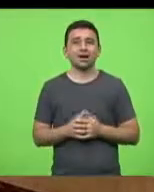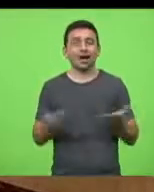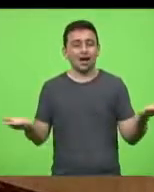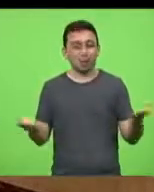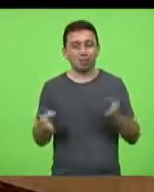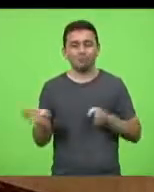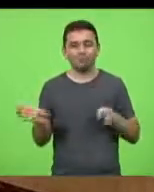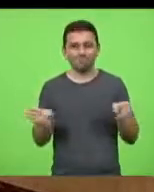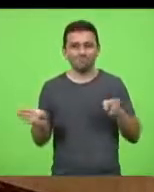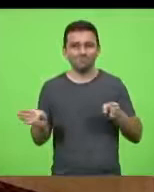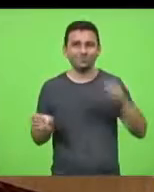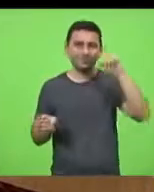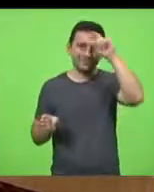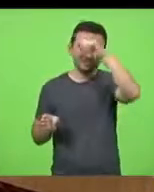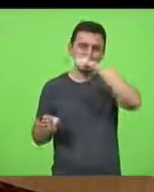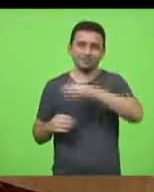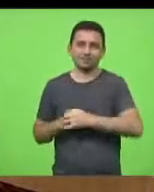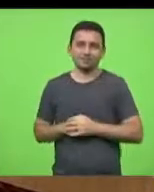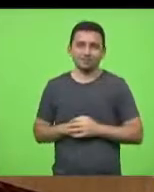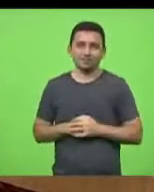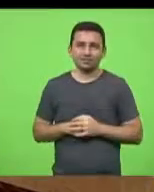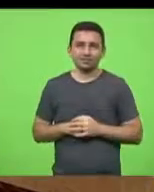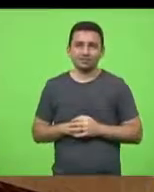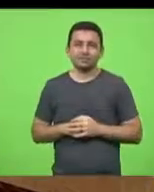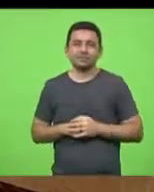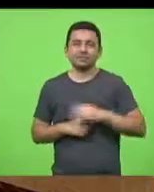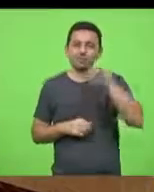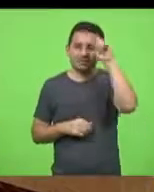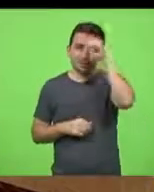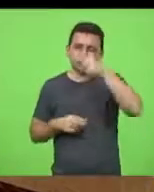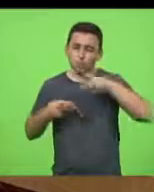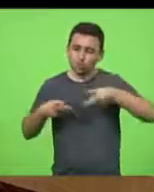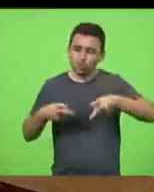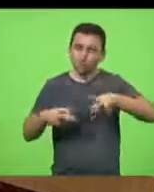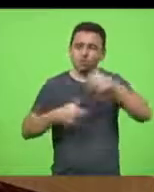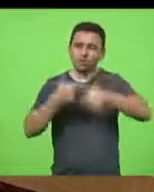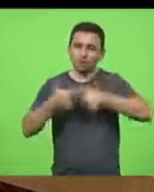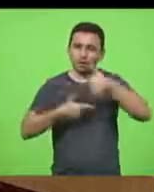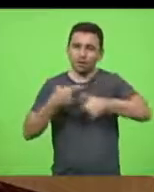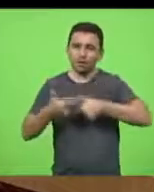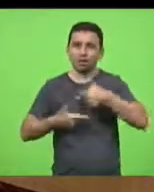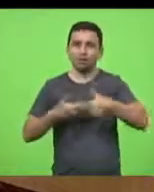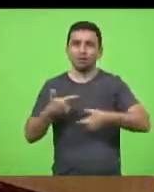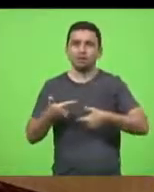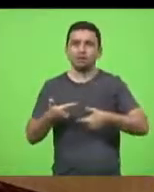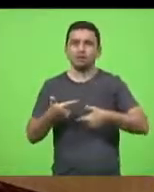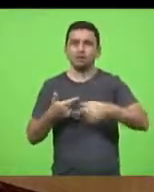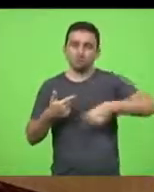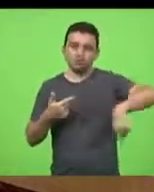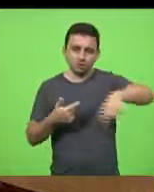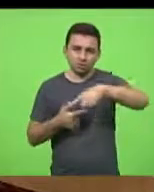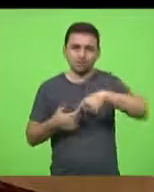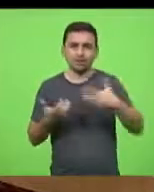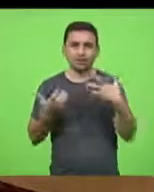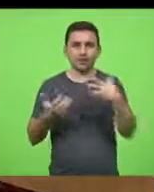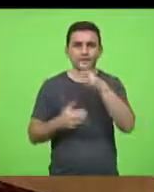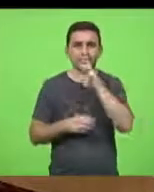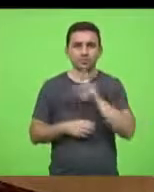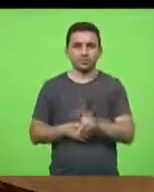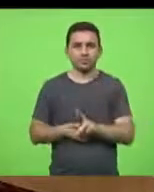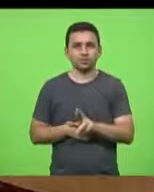desse, fica difícil, né, de seguir trabalhando, principalmente a gente que trabalha aqui por resultado, para